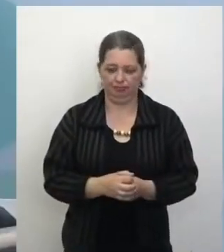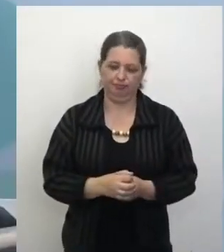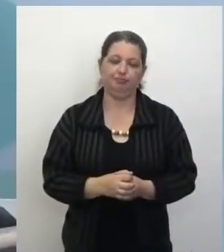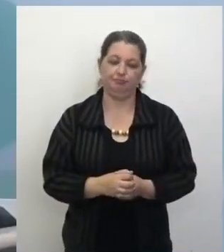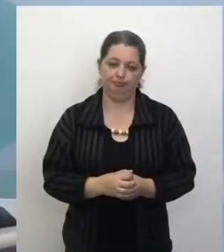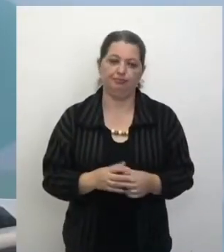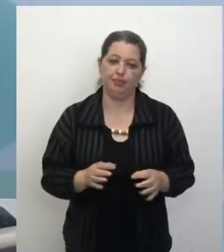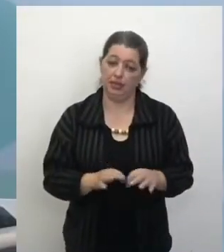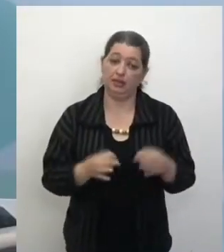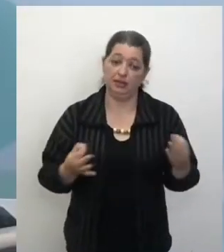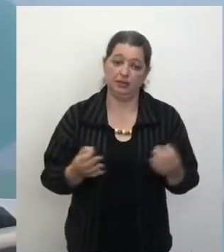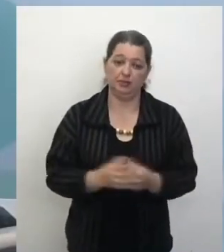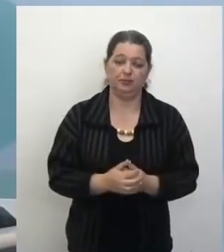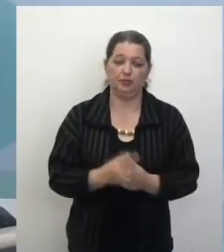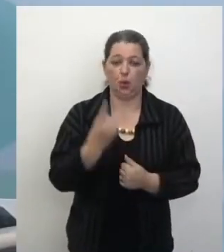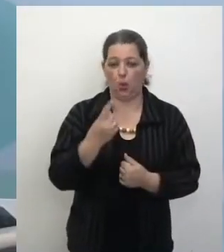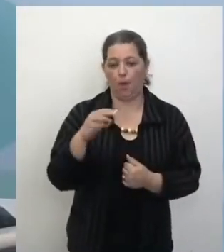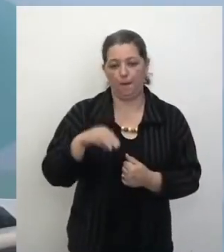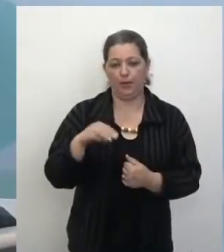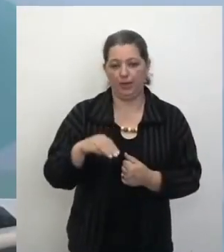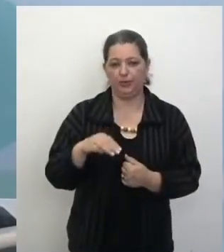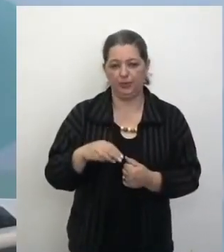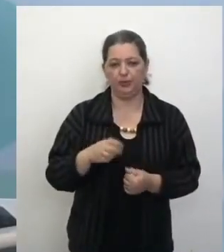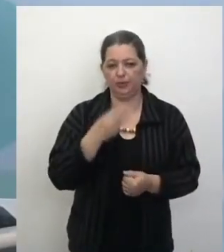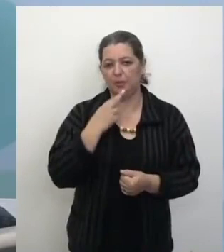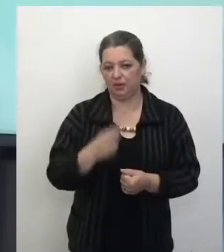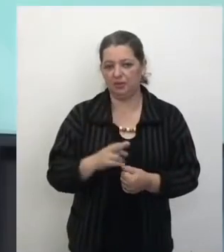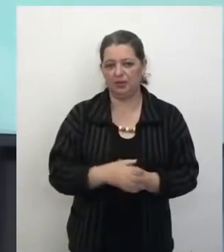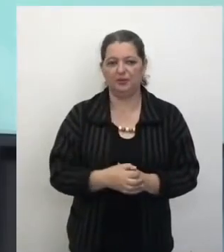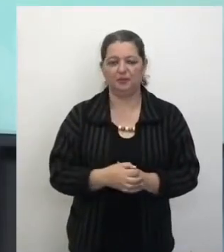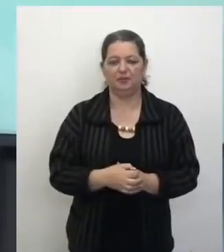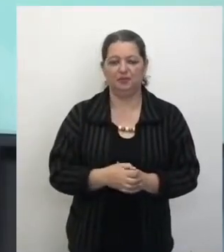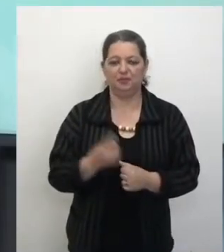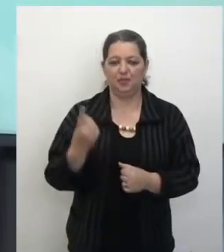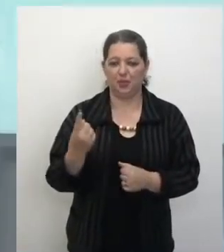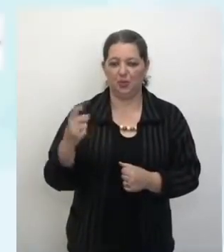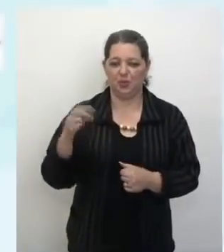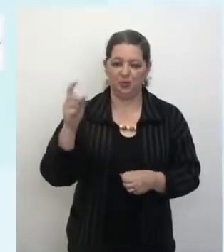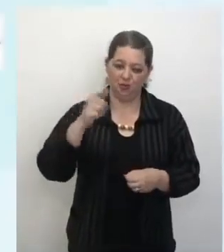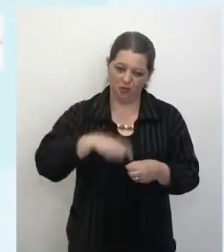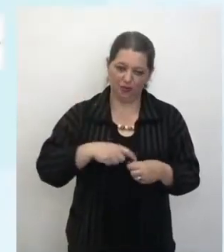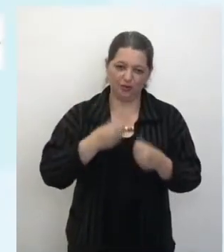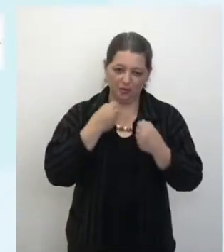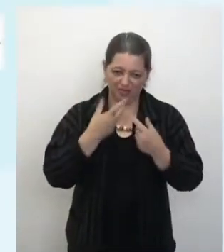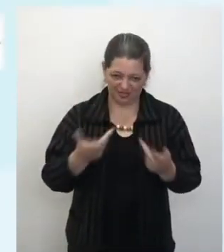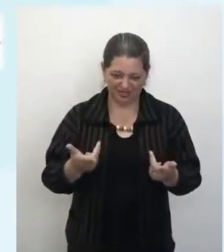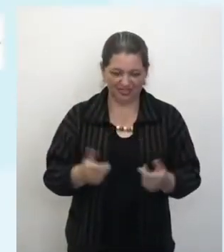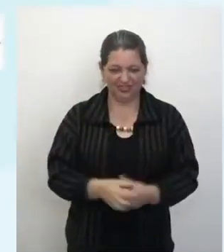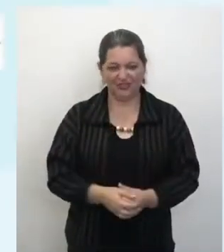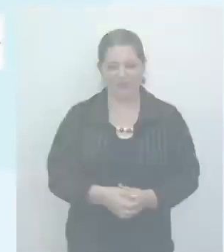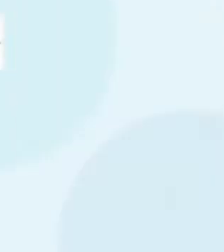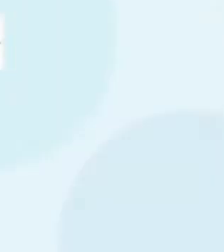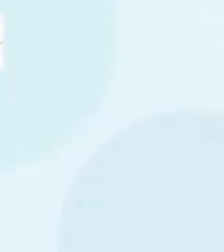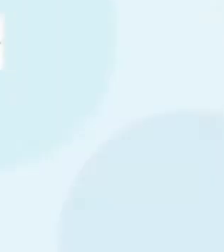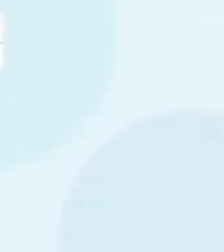Roberta. Então os alunos terão um minutinho aí para fazer isso daí. Ok, voltamos em um minuto. Boa sorte.